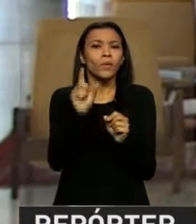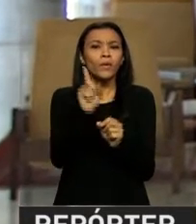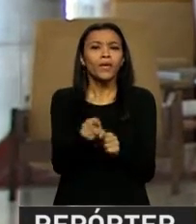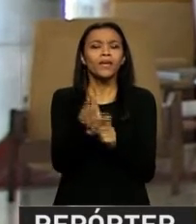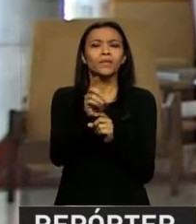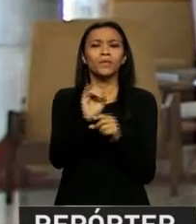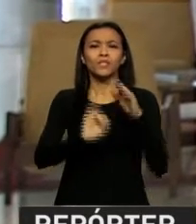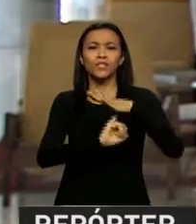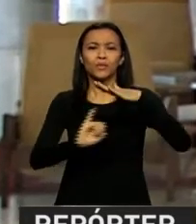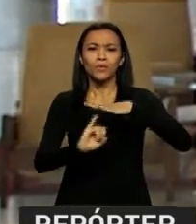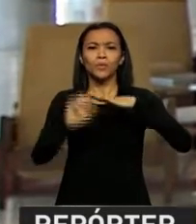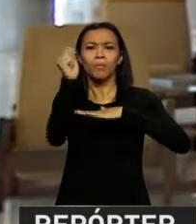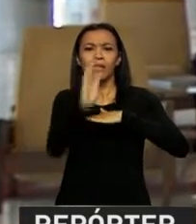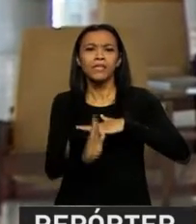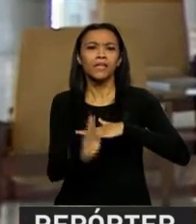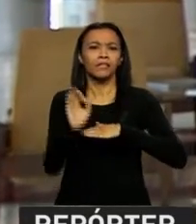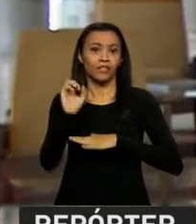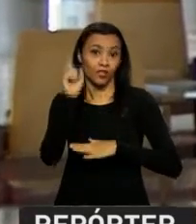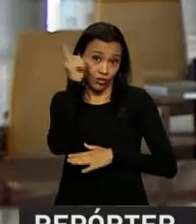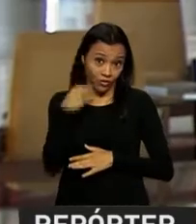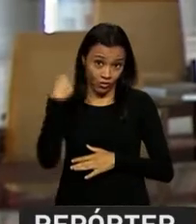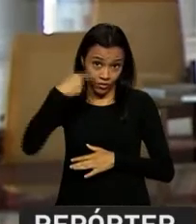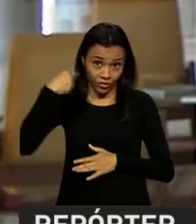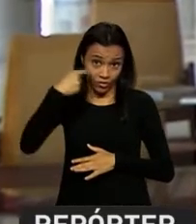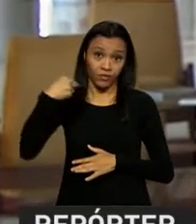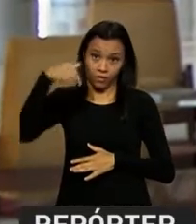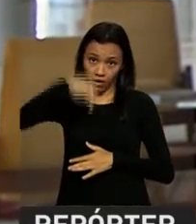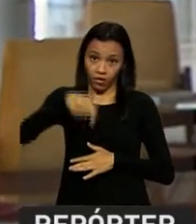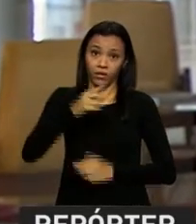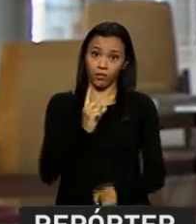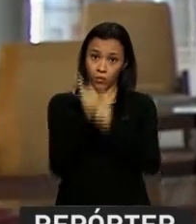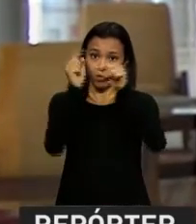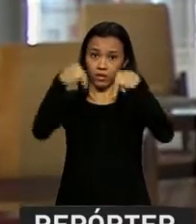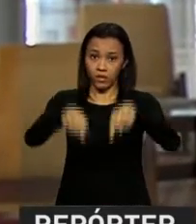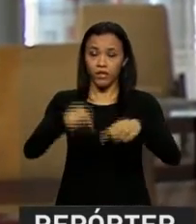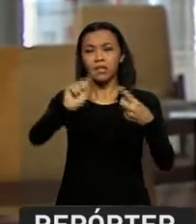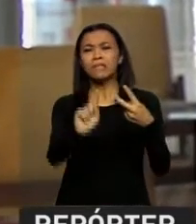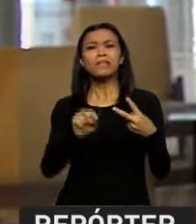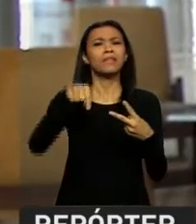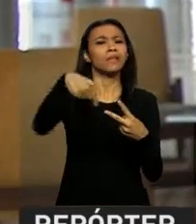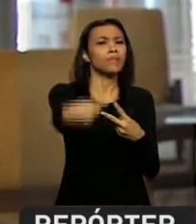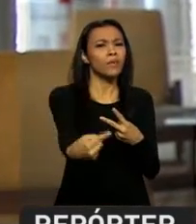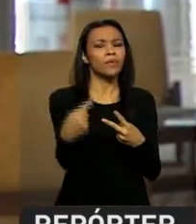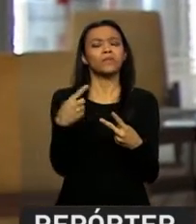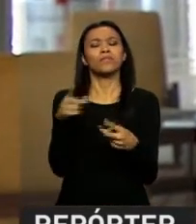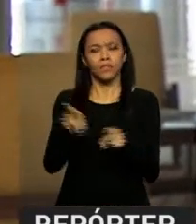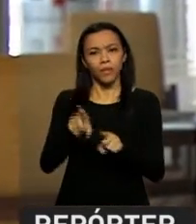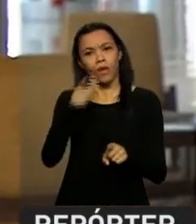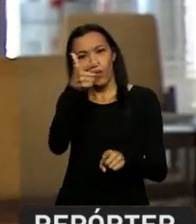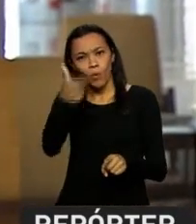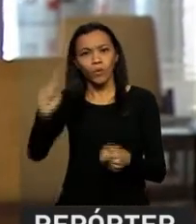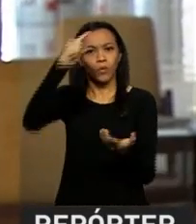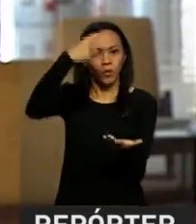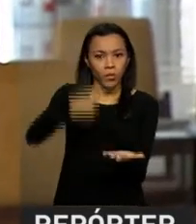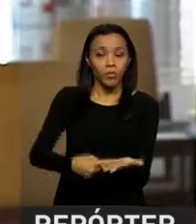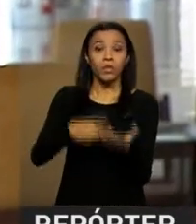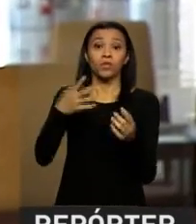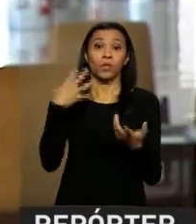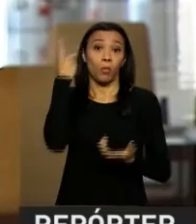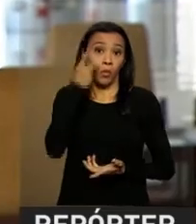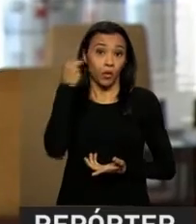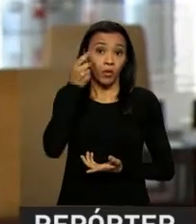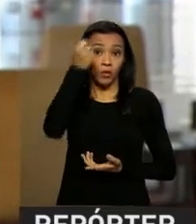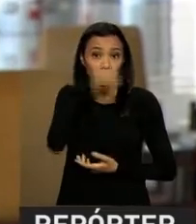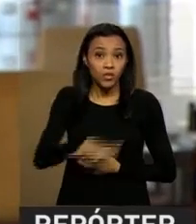Direito Administrativo, Valmir Pontes Filho, aqui no Palácio do Planalto. Em seguida, o presidente interino tem agenda com o Procurador-Geral